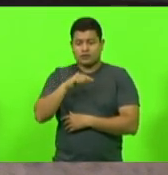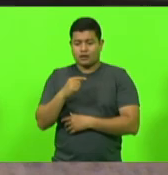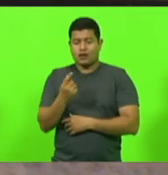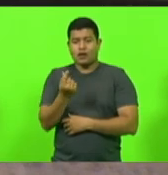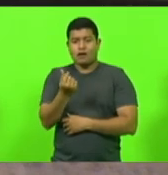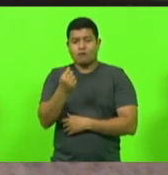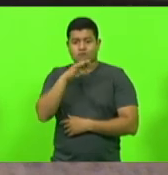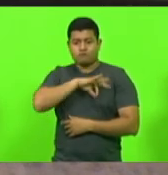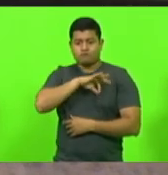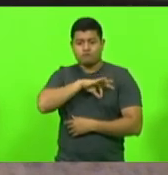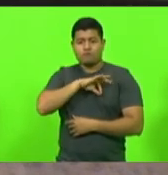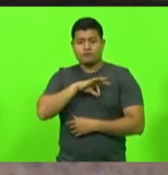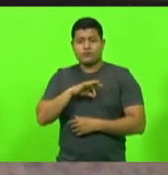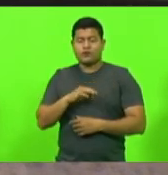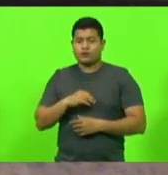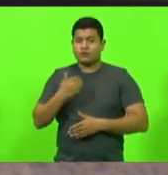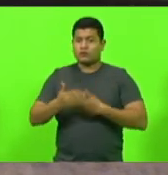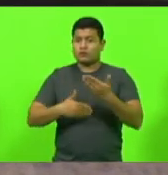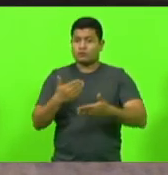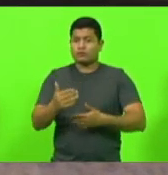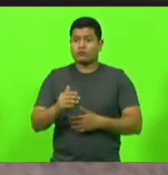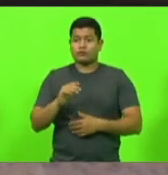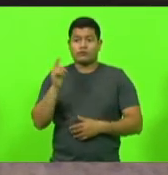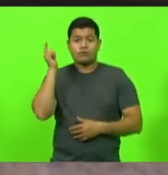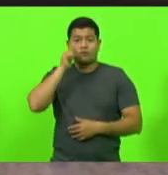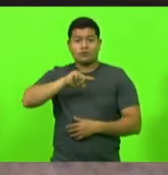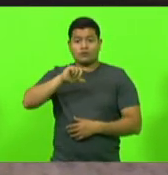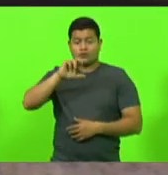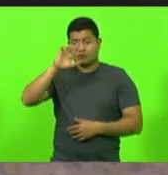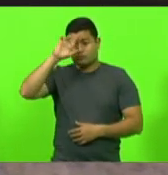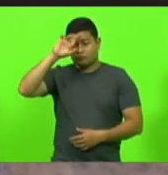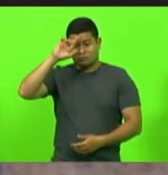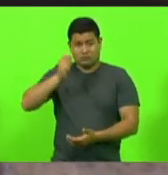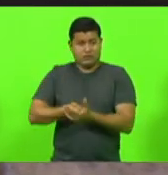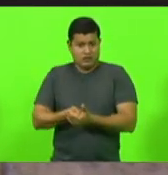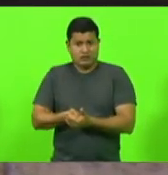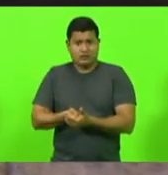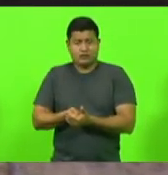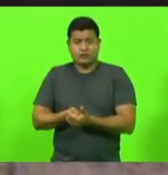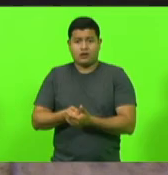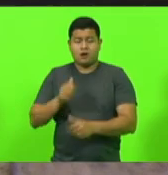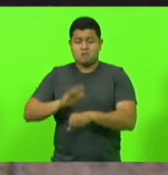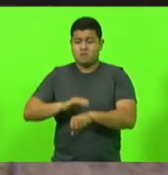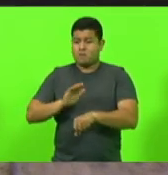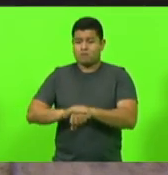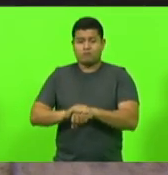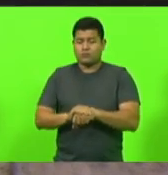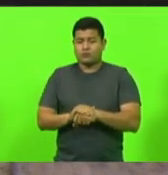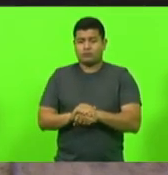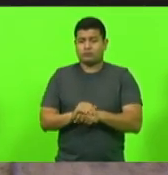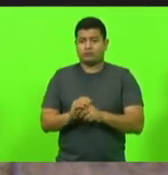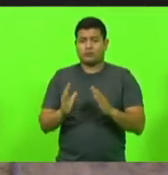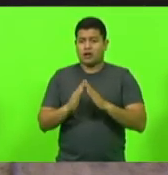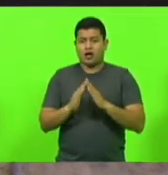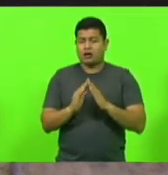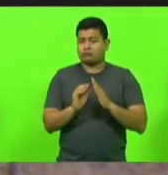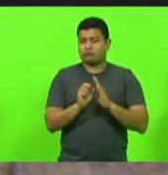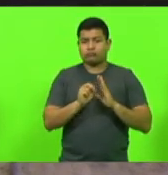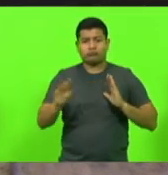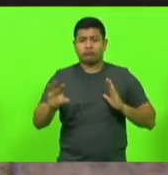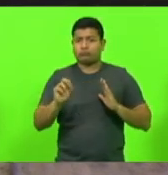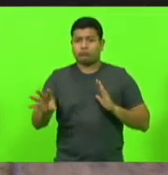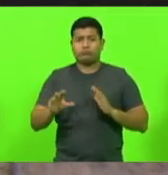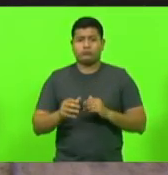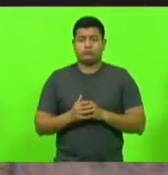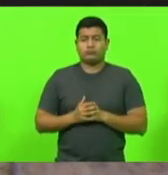possam tomar a autonomia, quem sabe, de saírem debaixo do jugo de